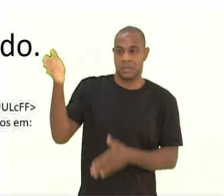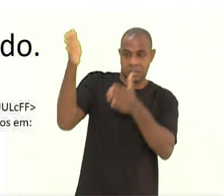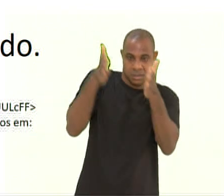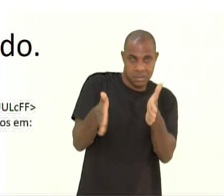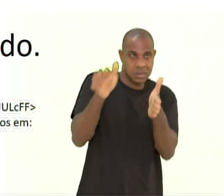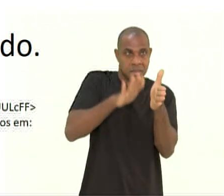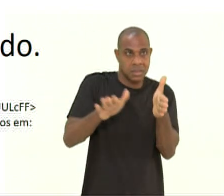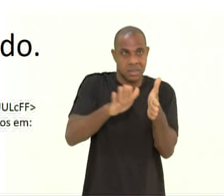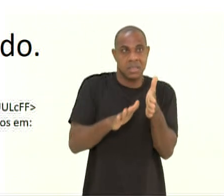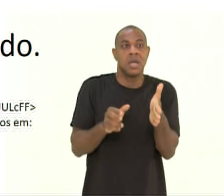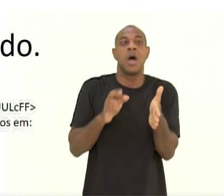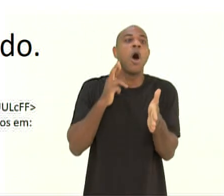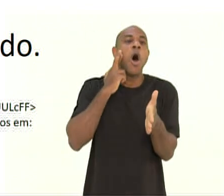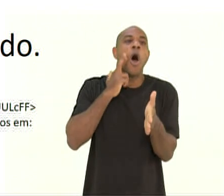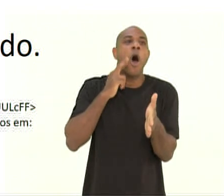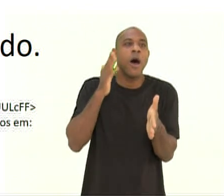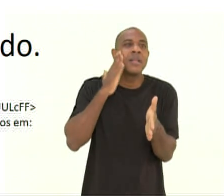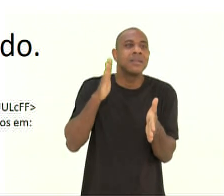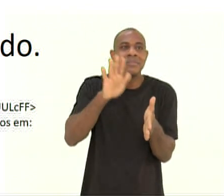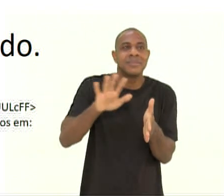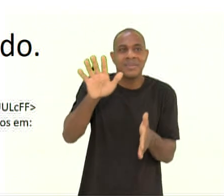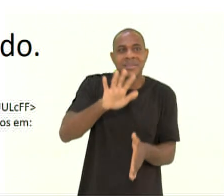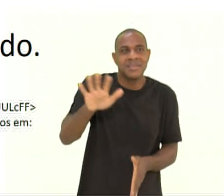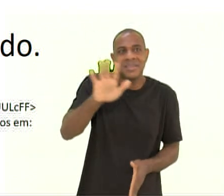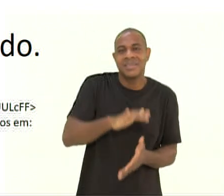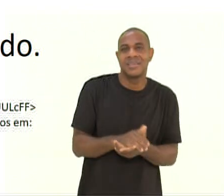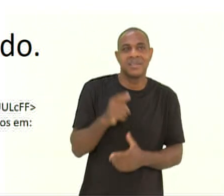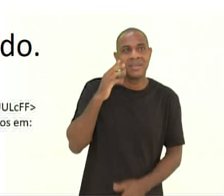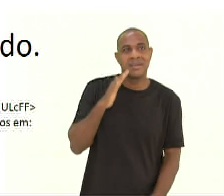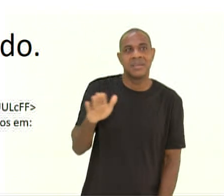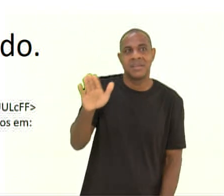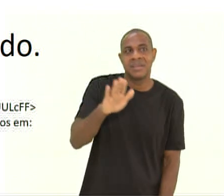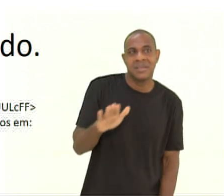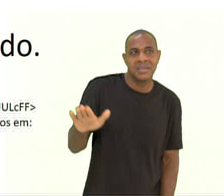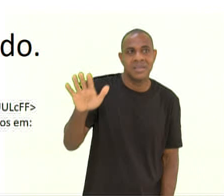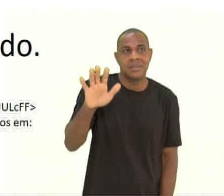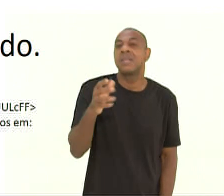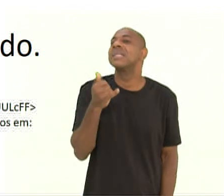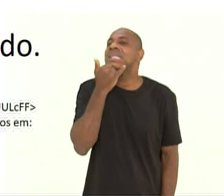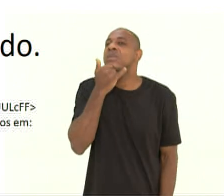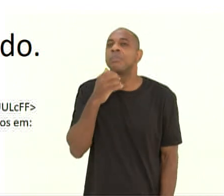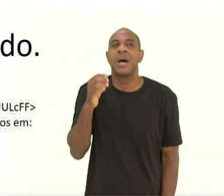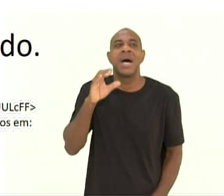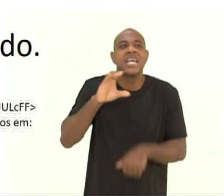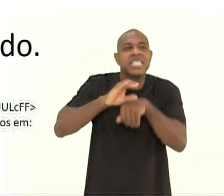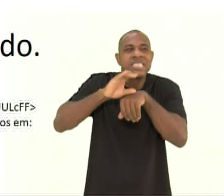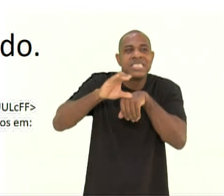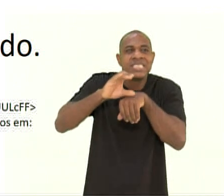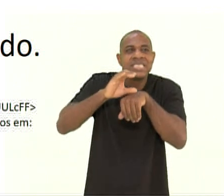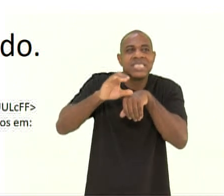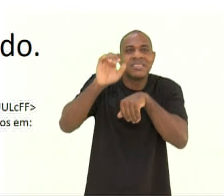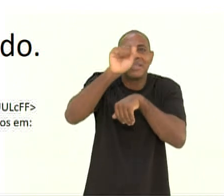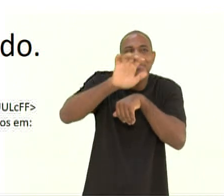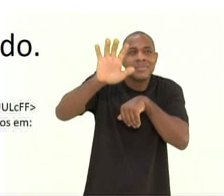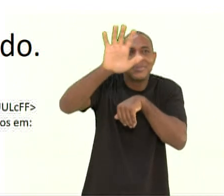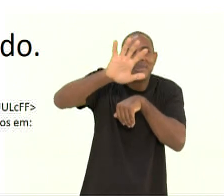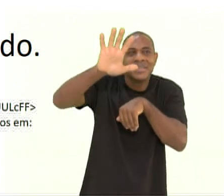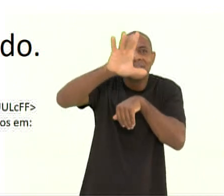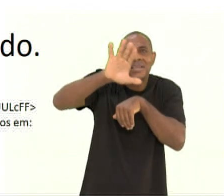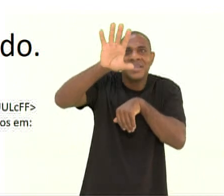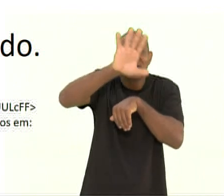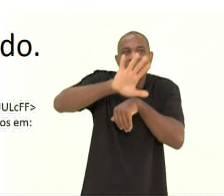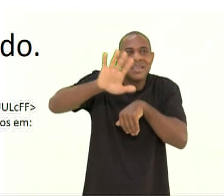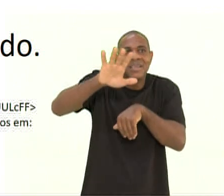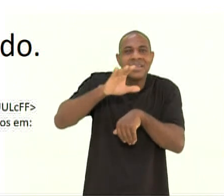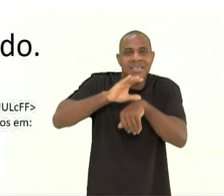controlados pelo Estado Islâmico no Iraque e na Síria, que está destacado aqui em cinza. Também a divisa no meio ali da área em cinza, a